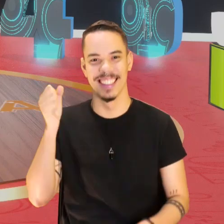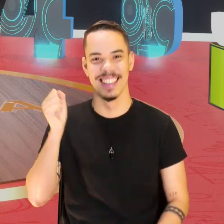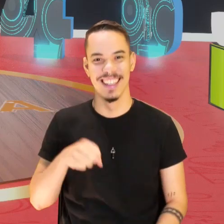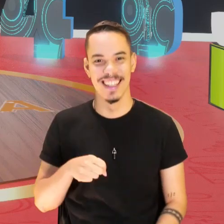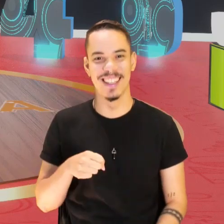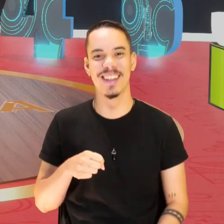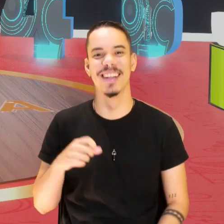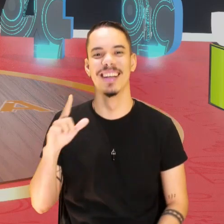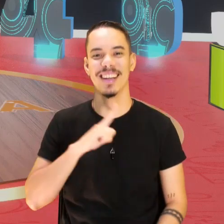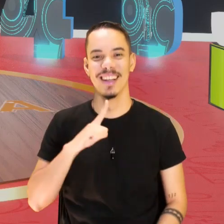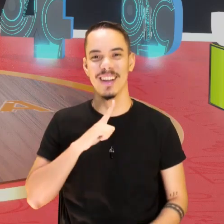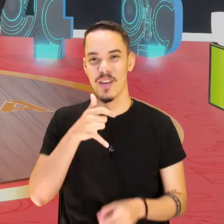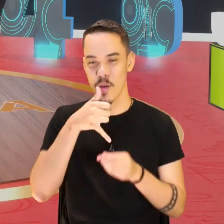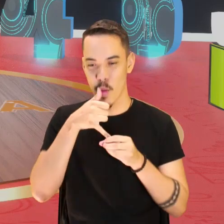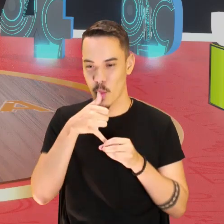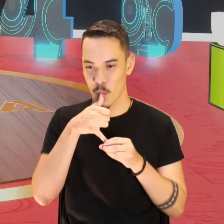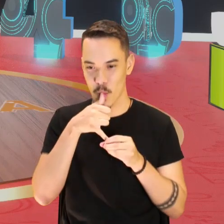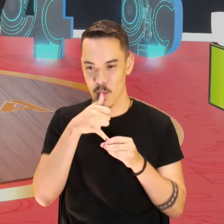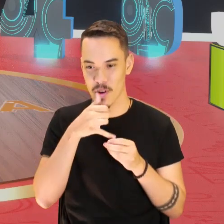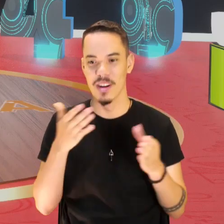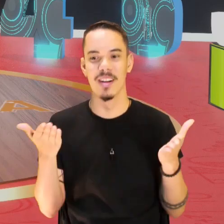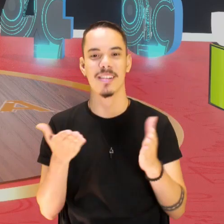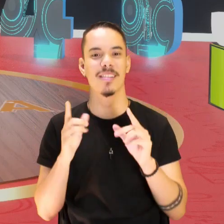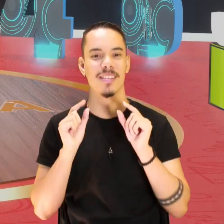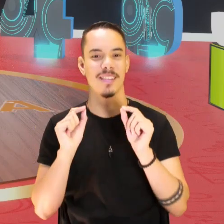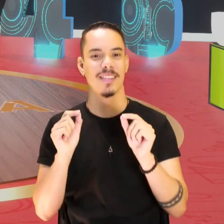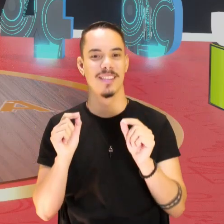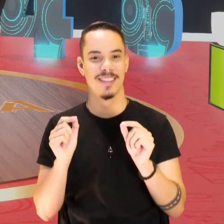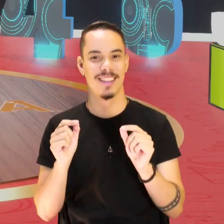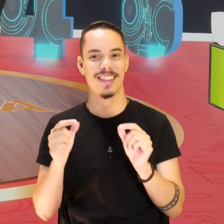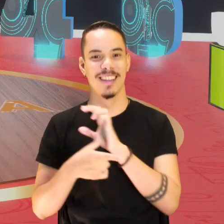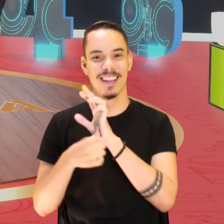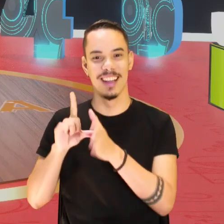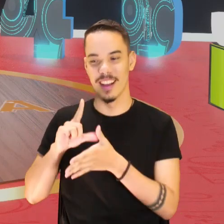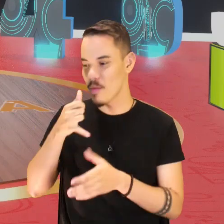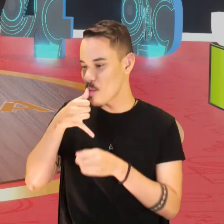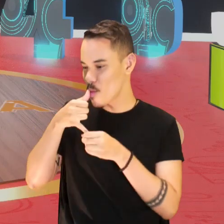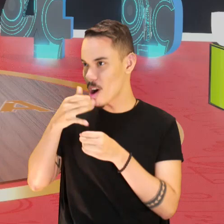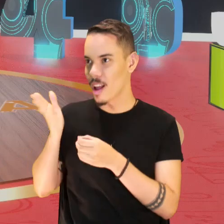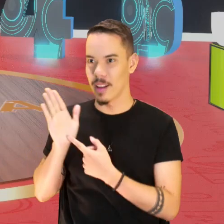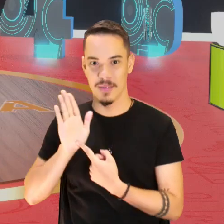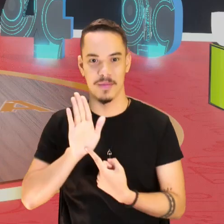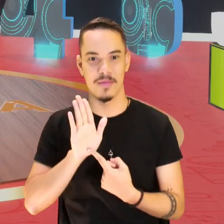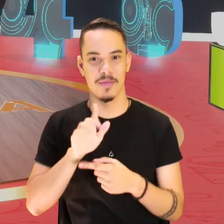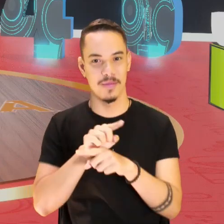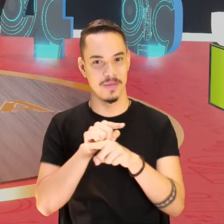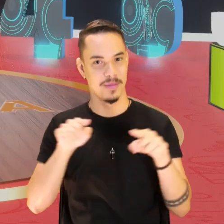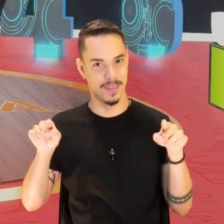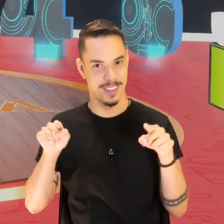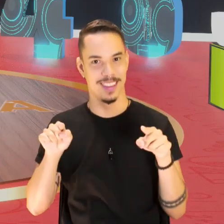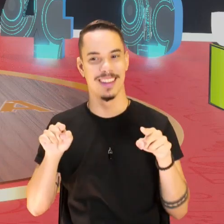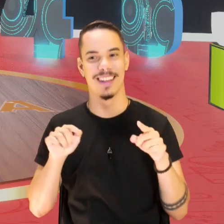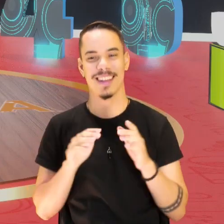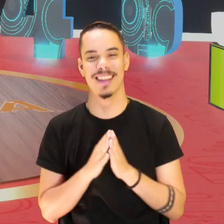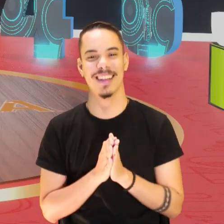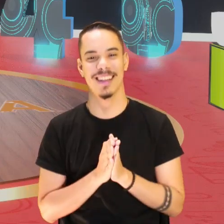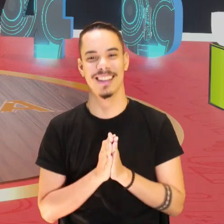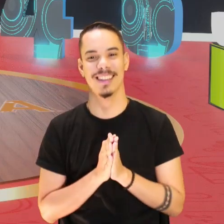o tereré agora ah como é que ele saiu dos bastidores que foi para as telinha né